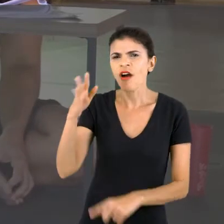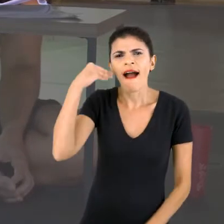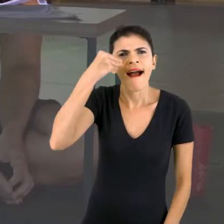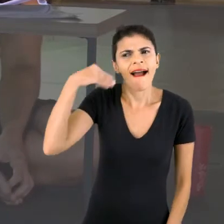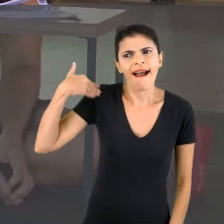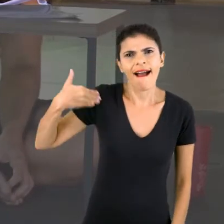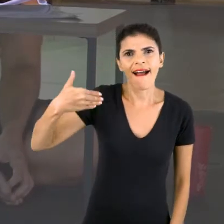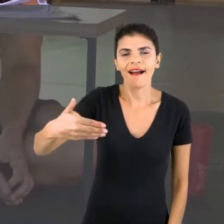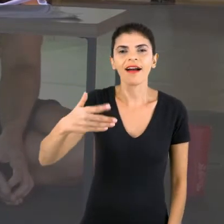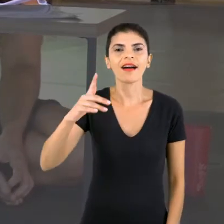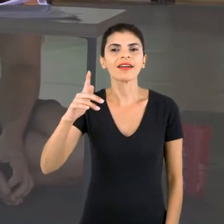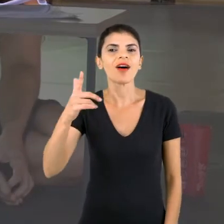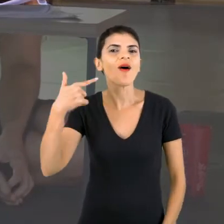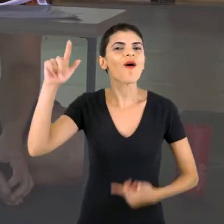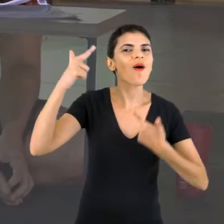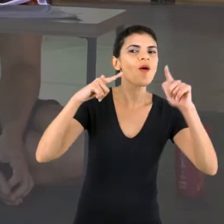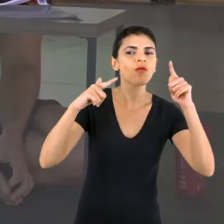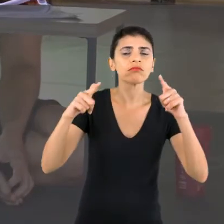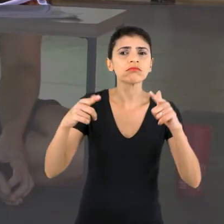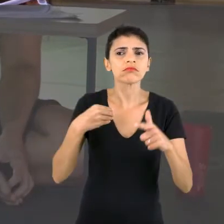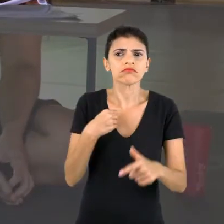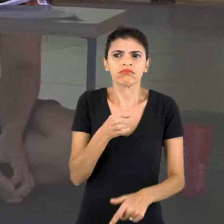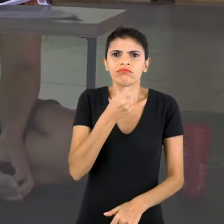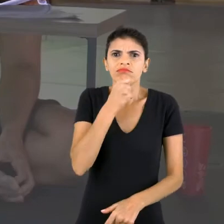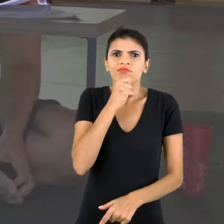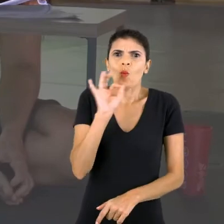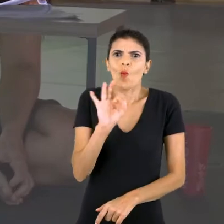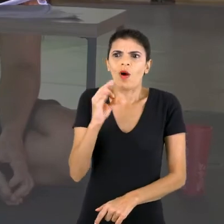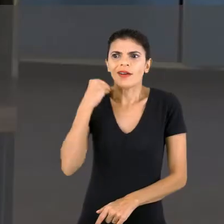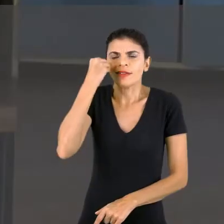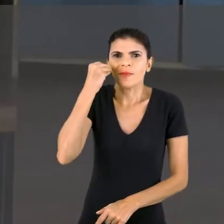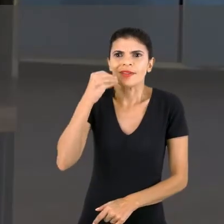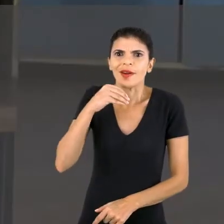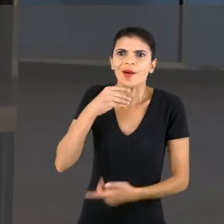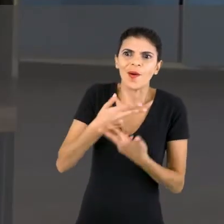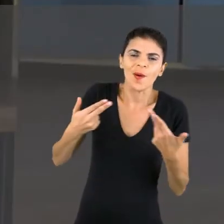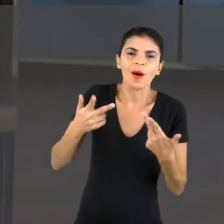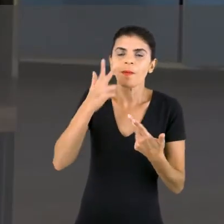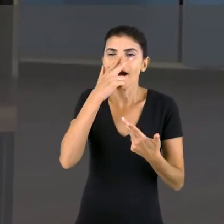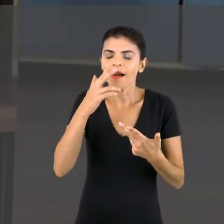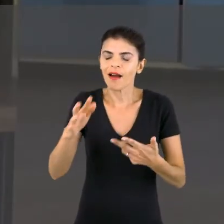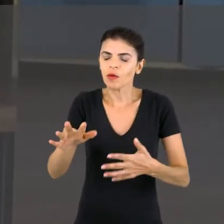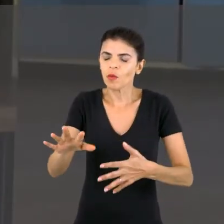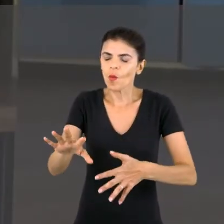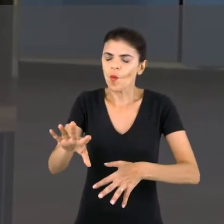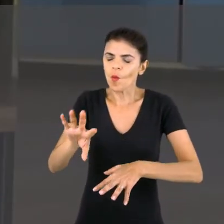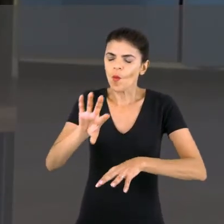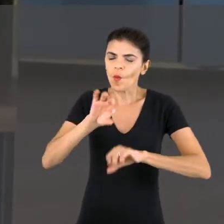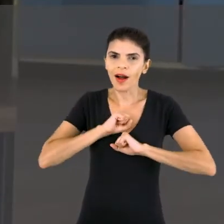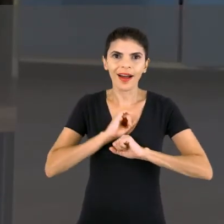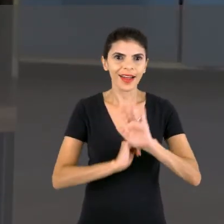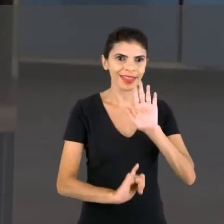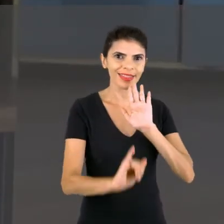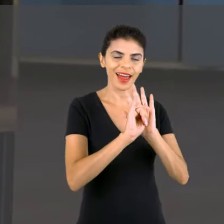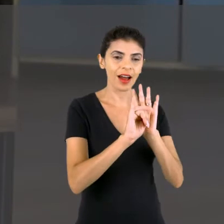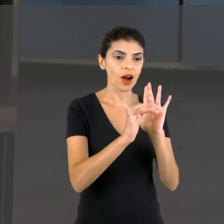mais bagagem, que já passaram por um monte de coisa que a gente ainda não tinha passado. A gente forma a identidade também da nossa